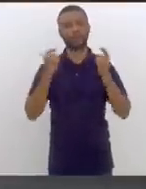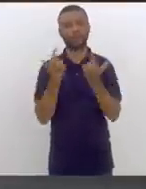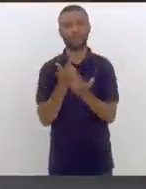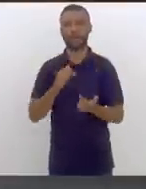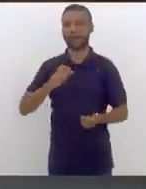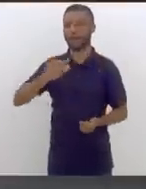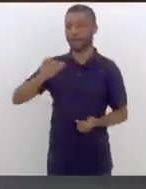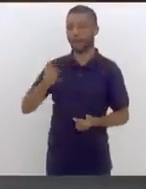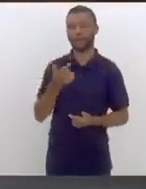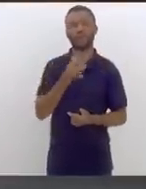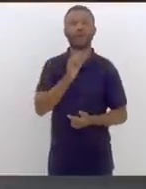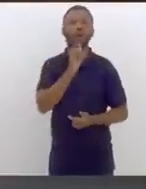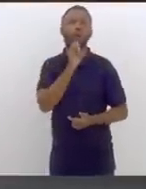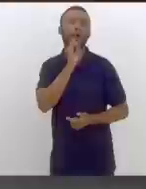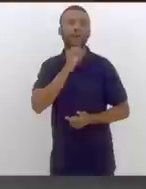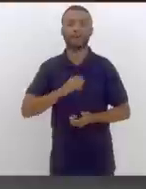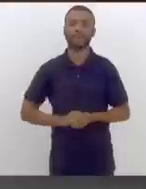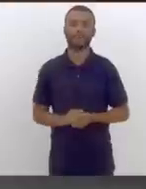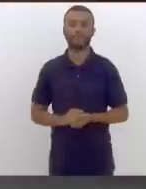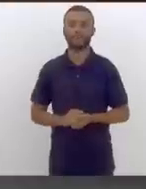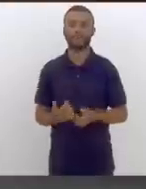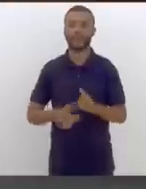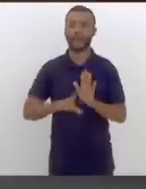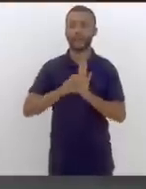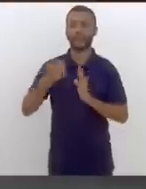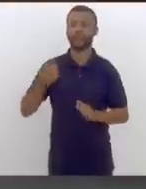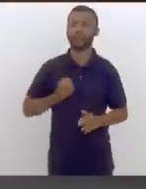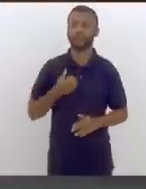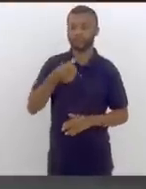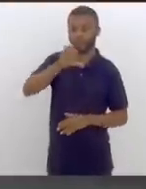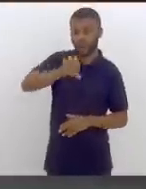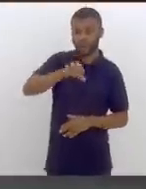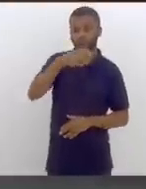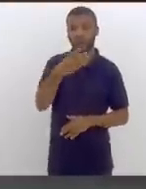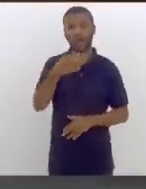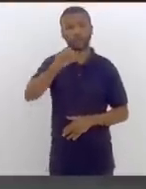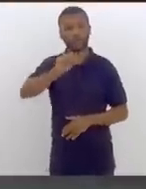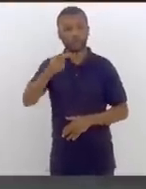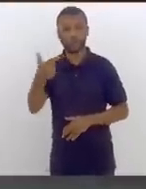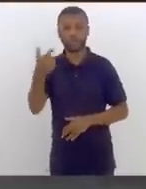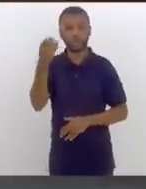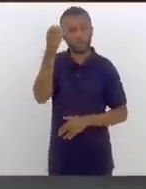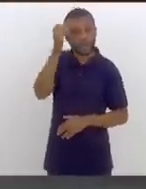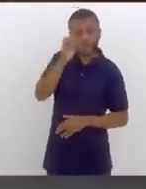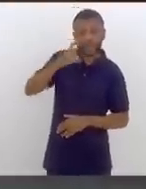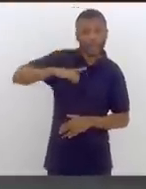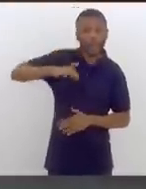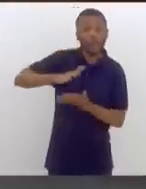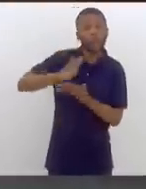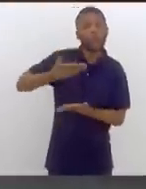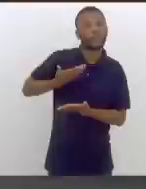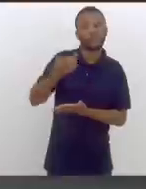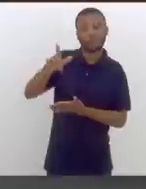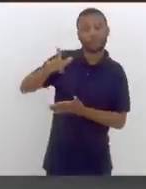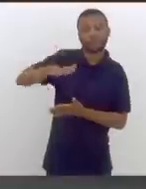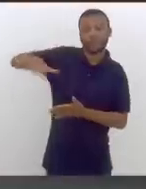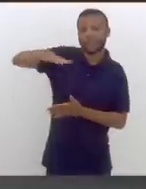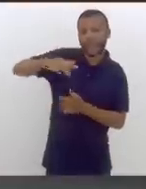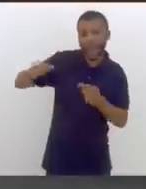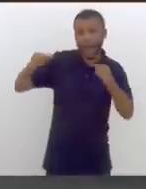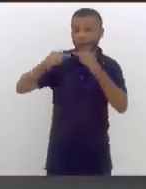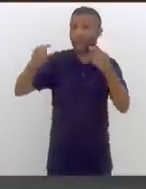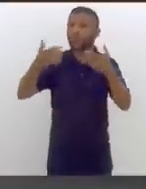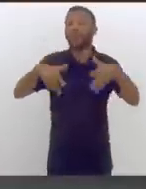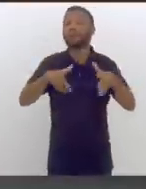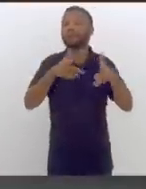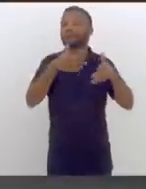é como por exemplo a lei 9482 não sei se tem algum companheiro aqui sobre representando essa essa área não vou entrar nesse